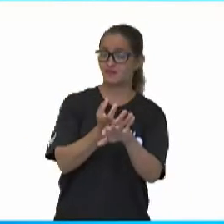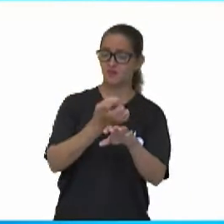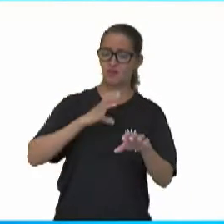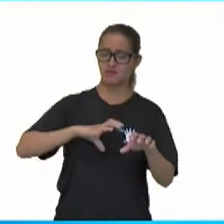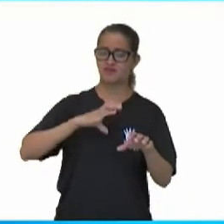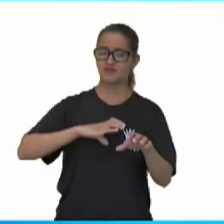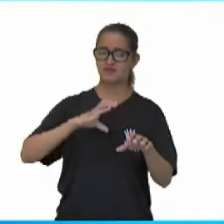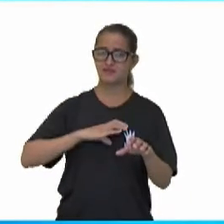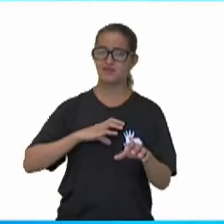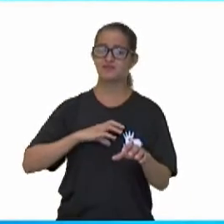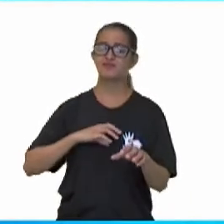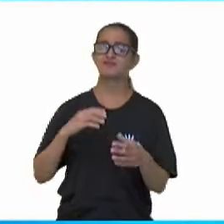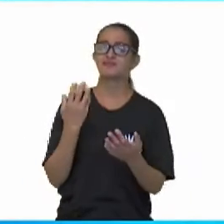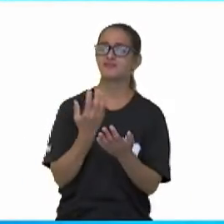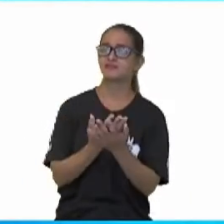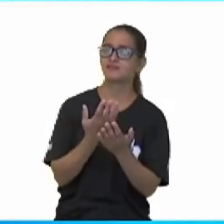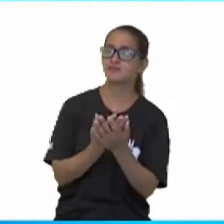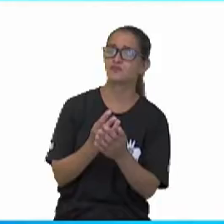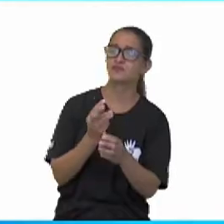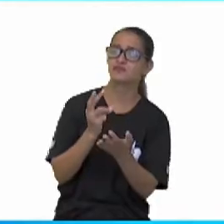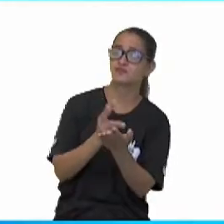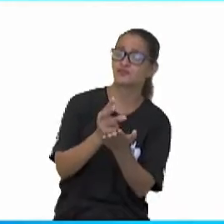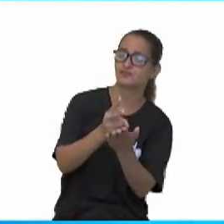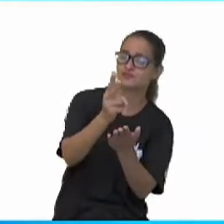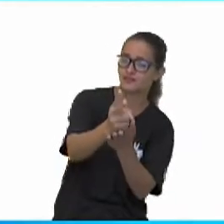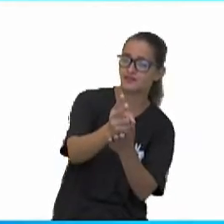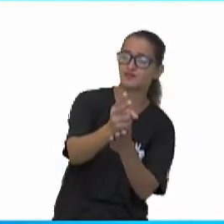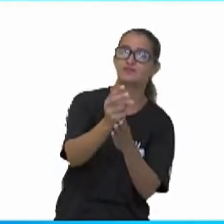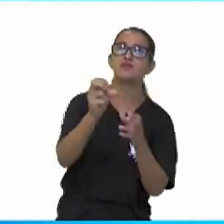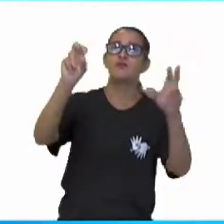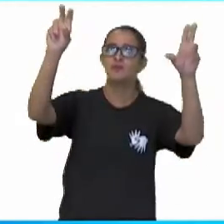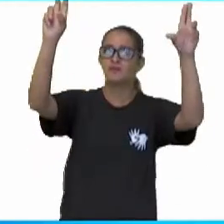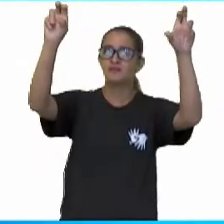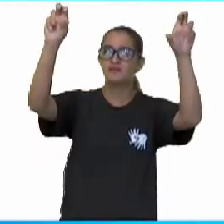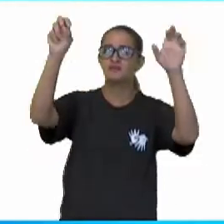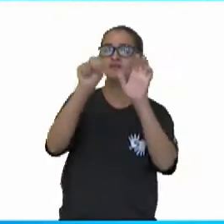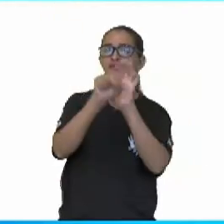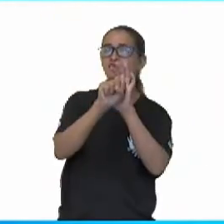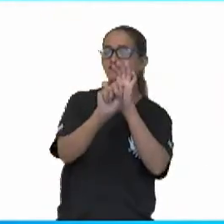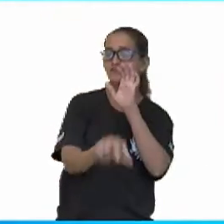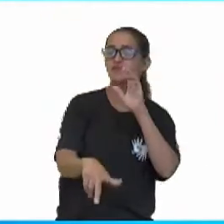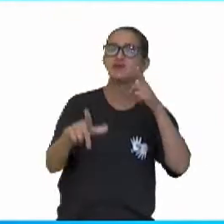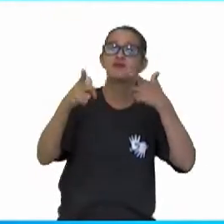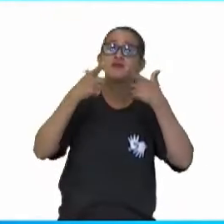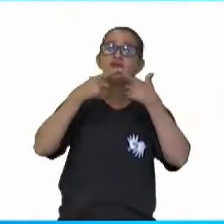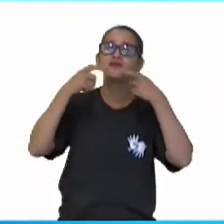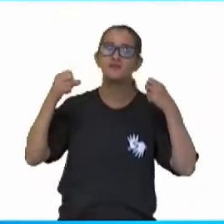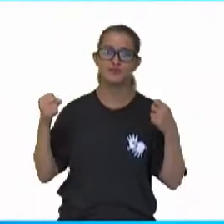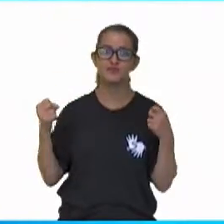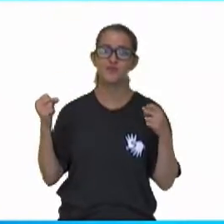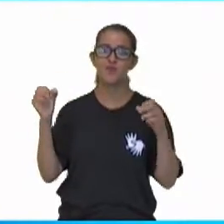dar continuidade aos estudos de variação linguística. Hoje veremos rap.